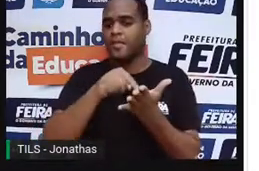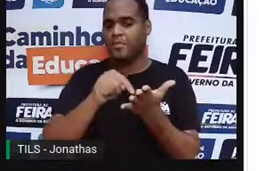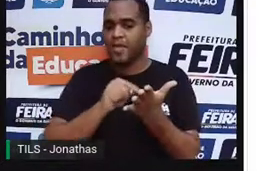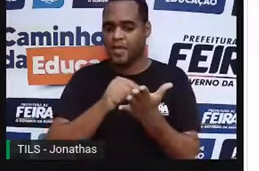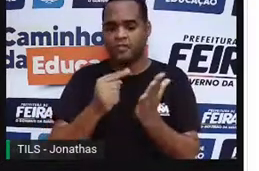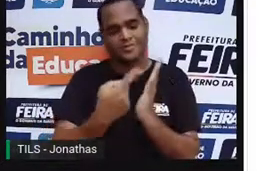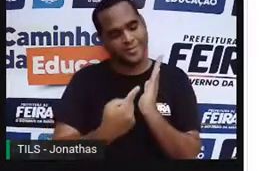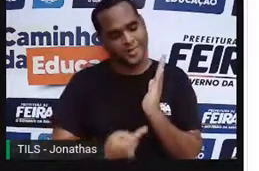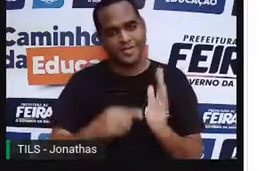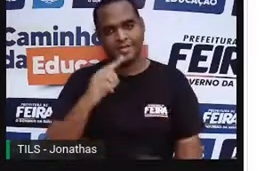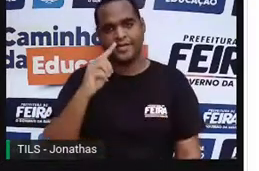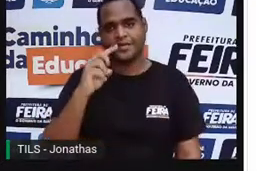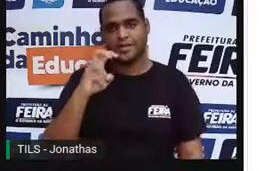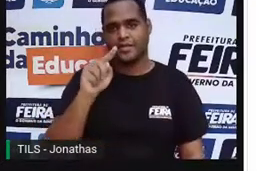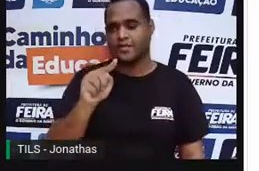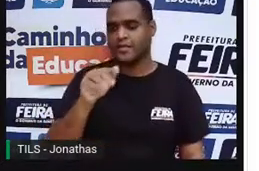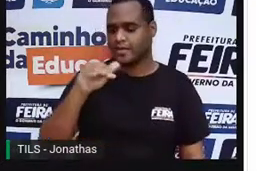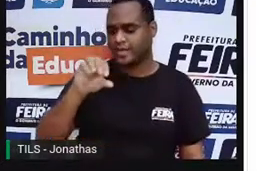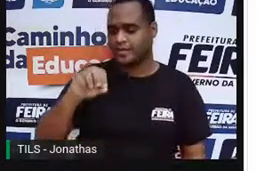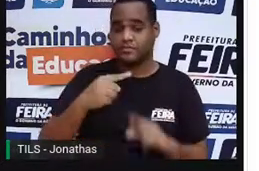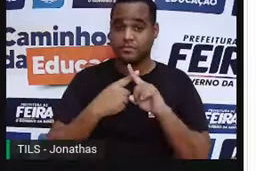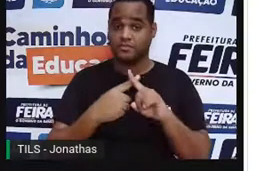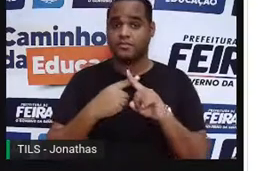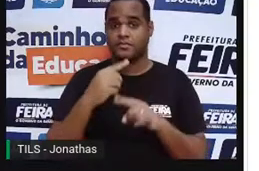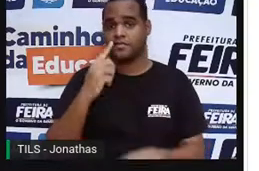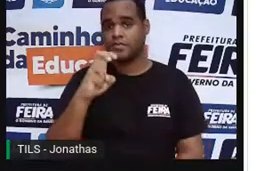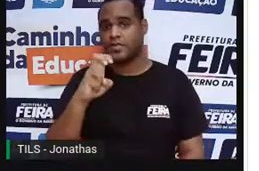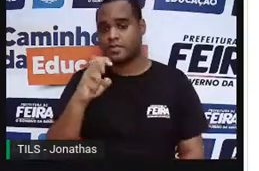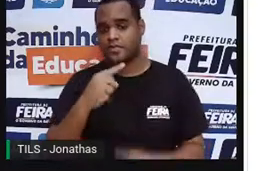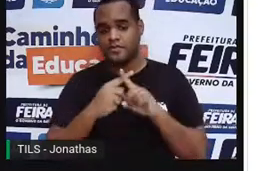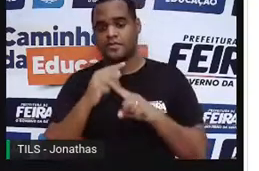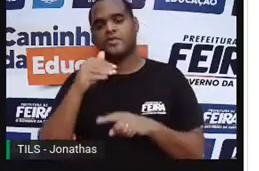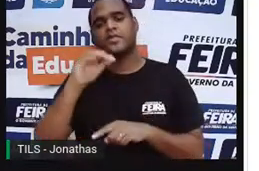caderninho 15 vezes 10 quanto é que vai dar isso